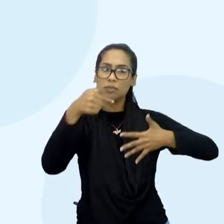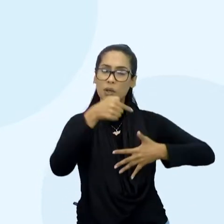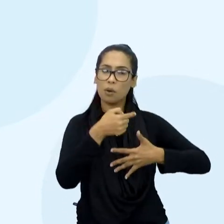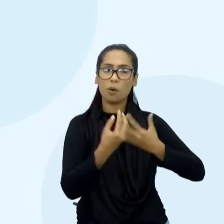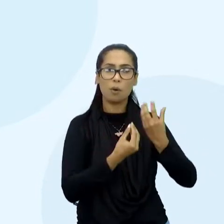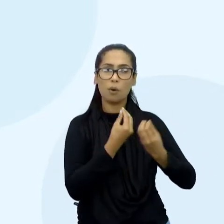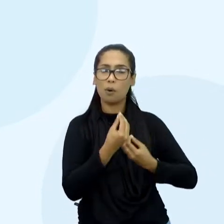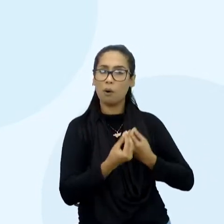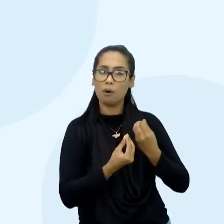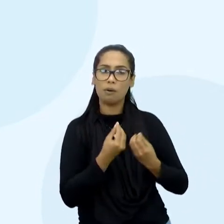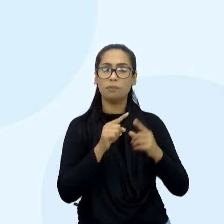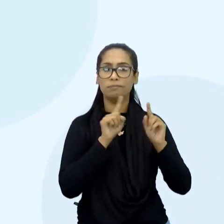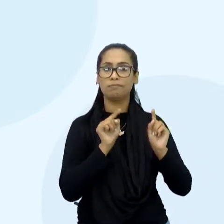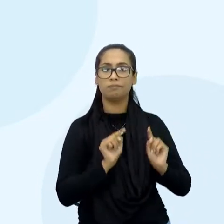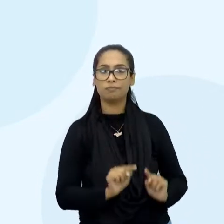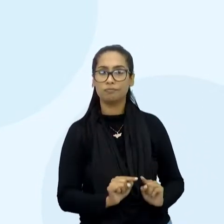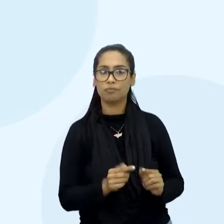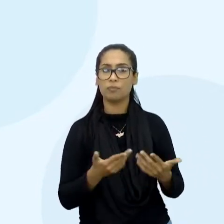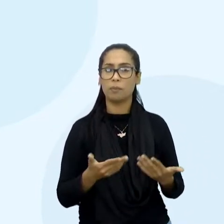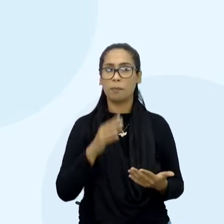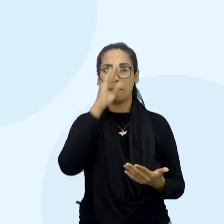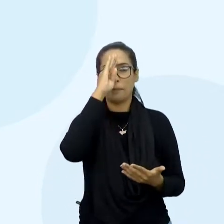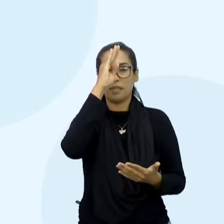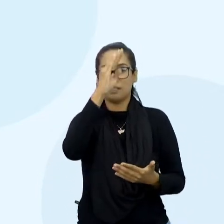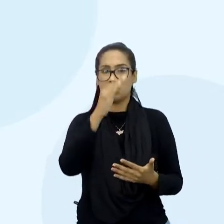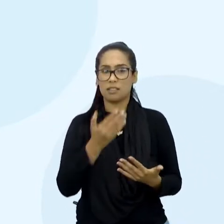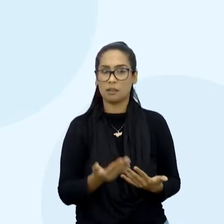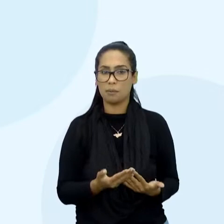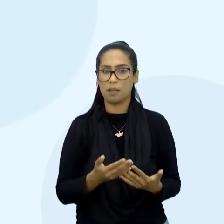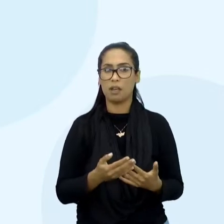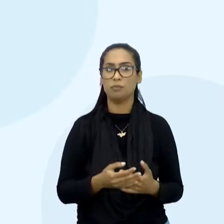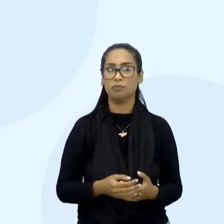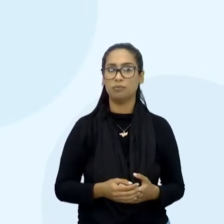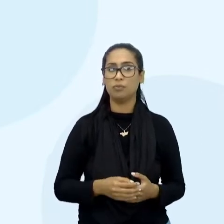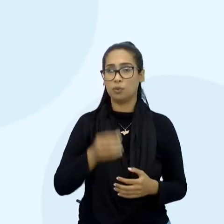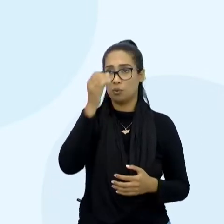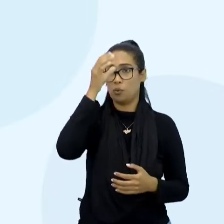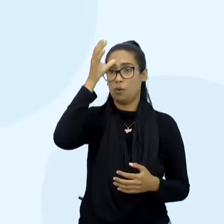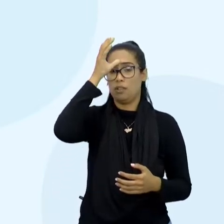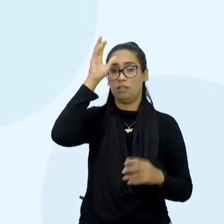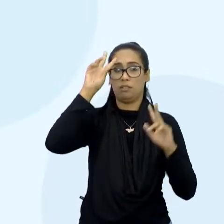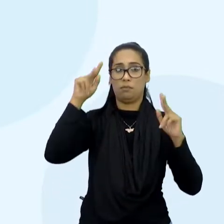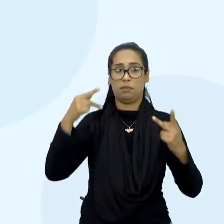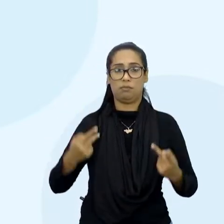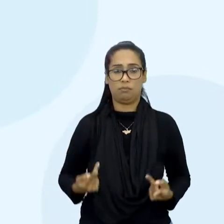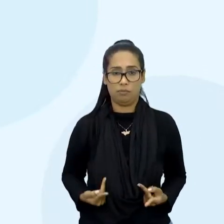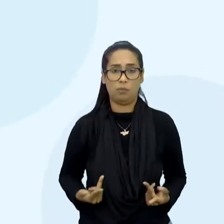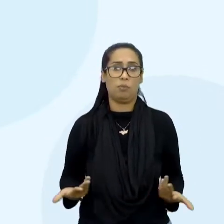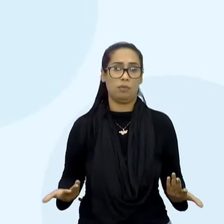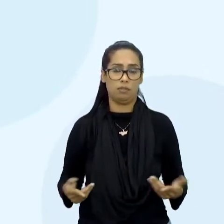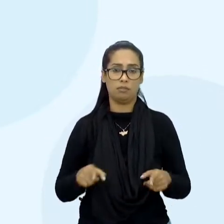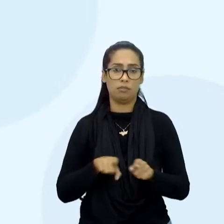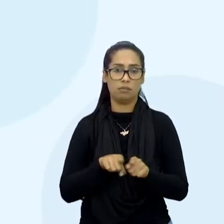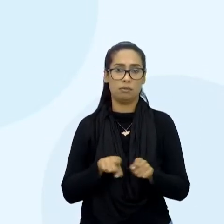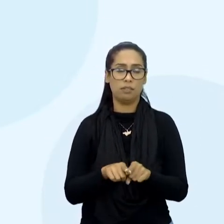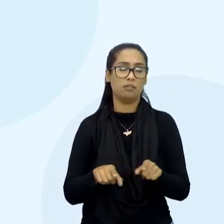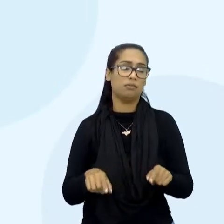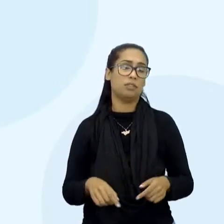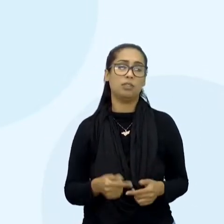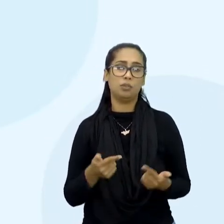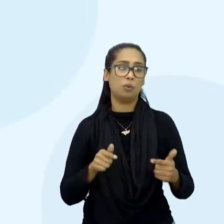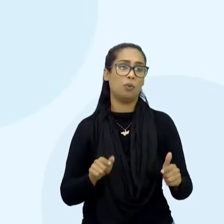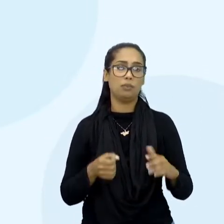eram características fundamentais desse conhecimento humano que a gente chama de ciência, e, por outro lado, quais eram